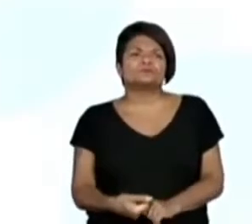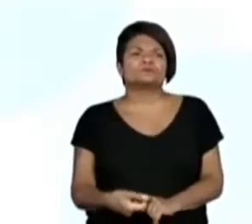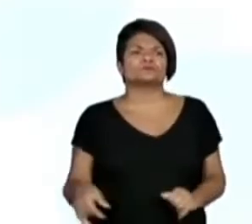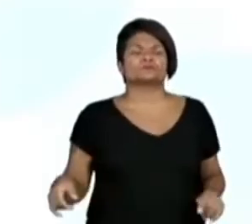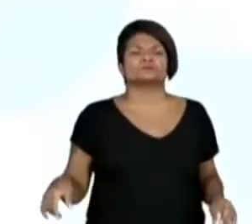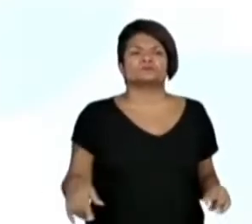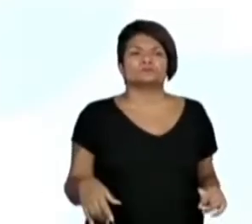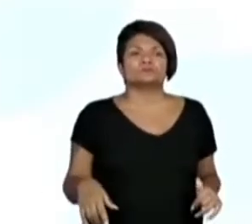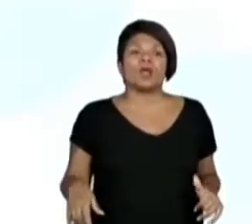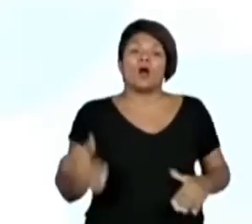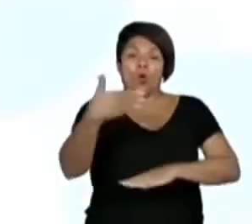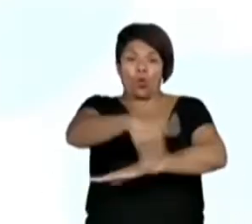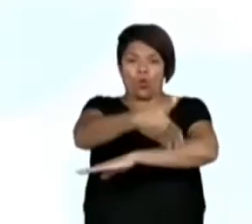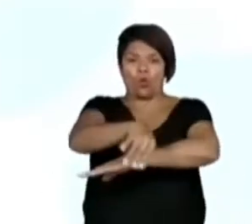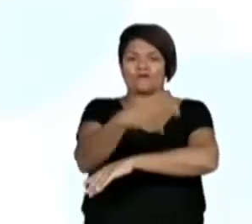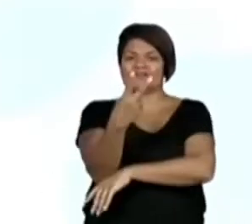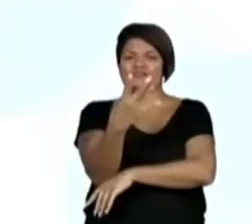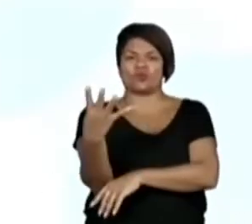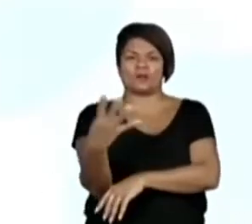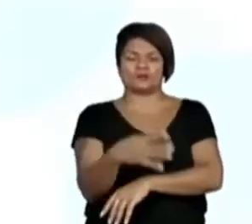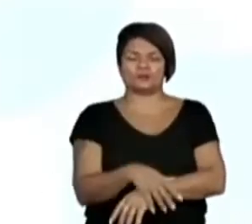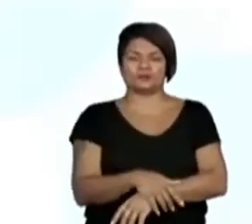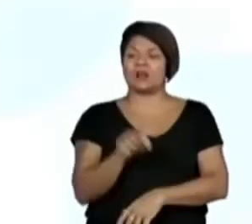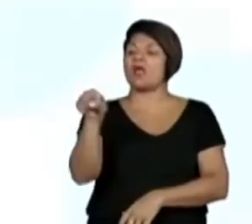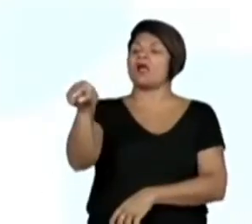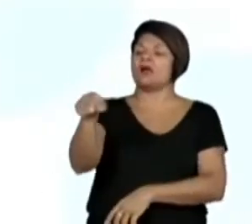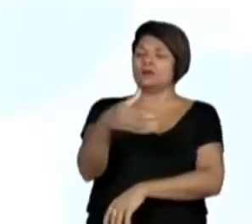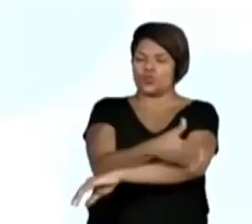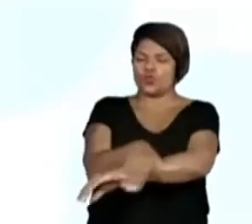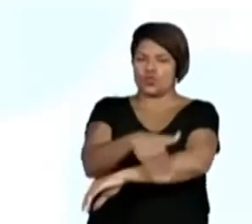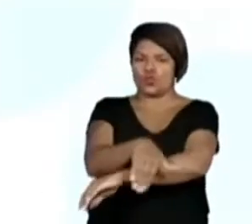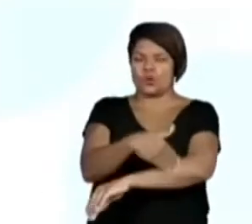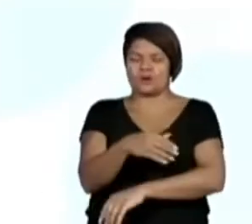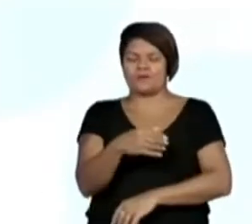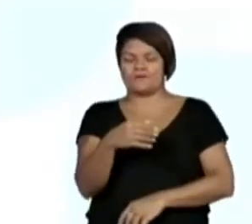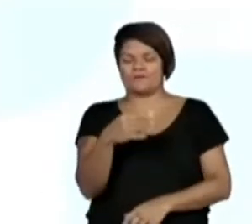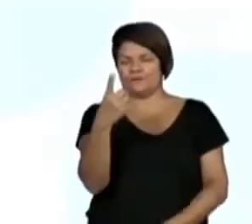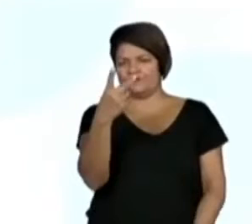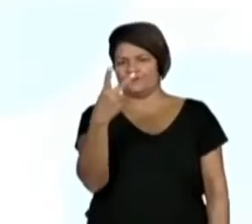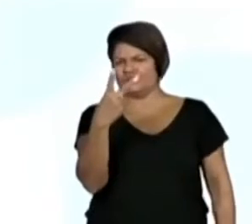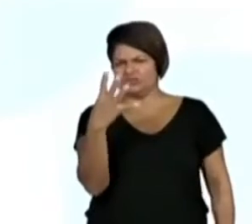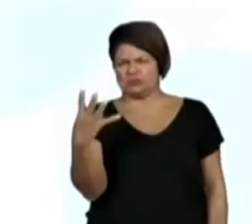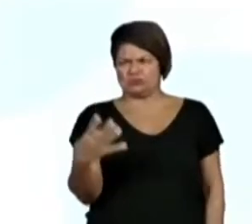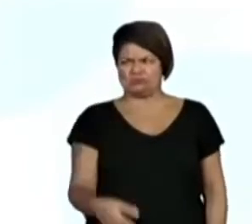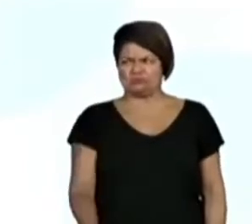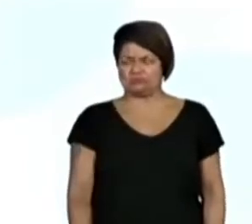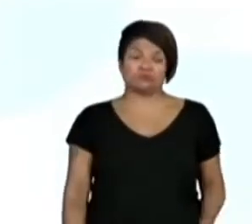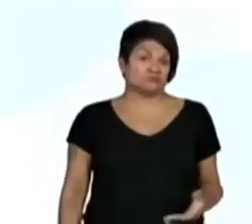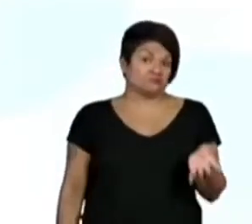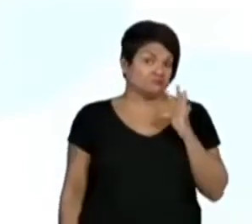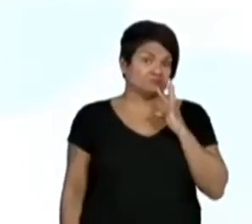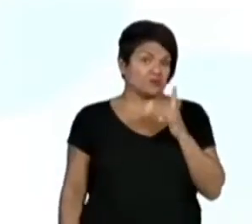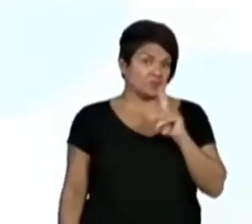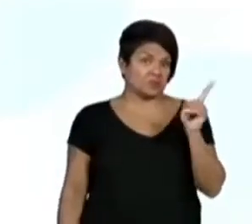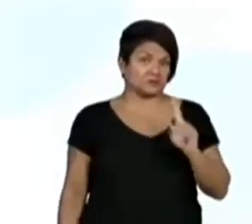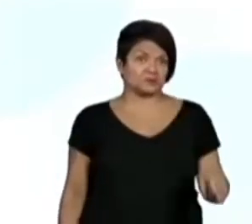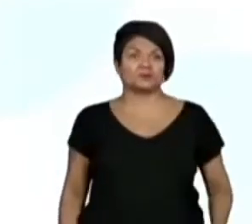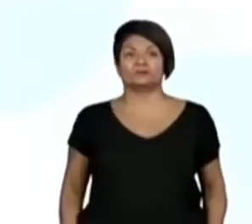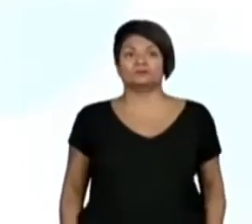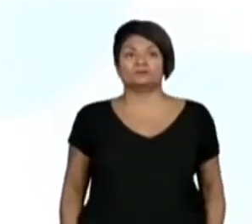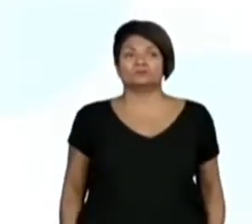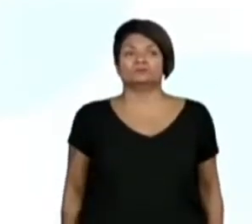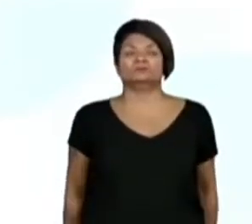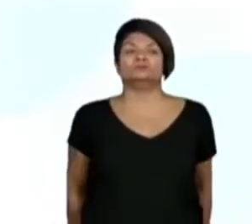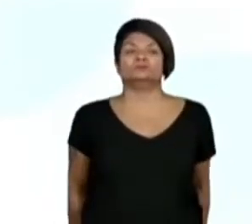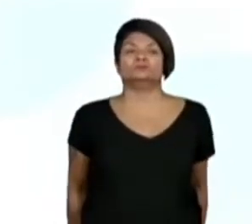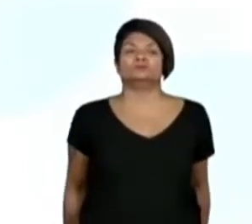24. Eu também não conheço. Conhece, professora Joyce? Não conheço. Rua 24. Isso tudo vai deixando a gente muito curioso